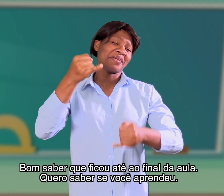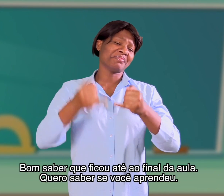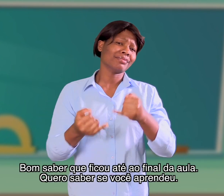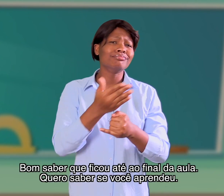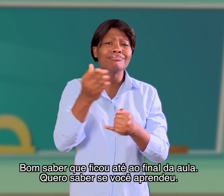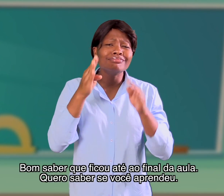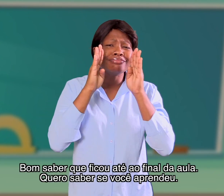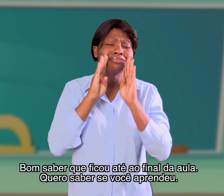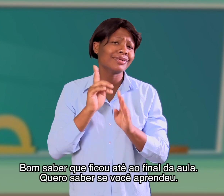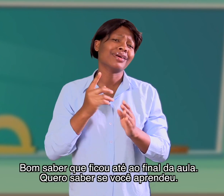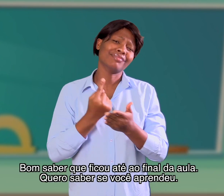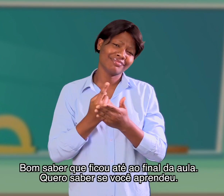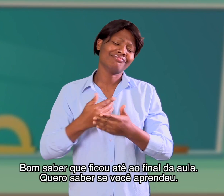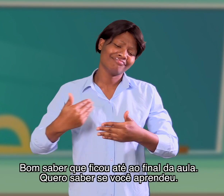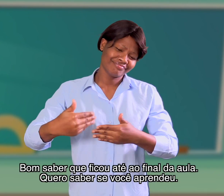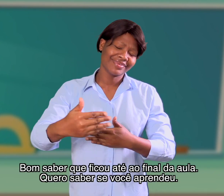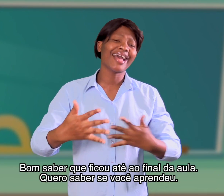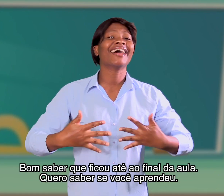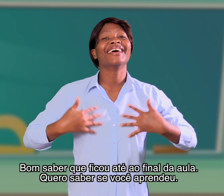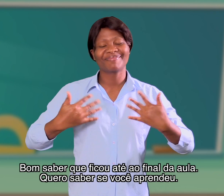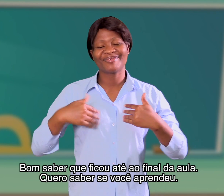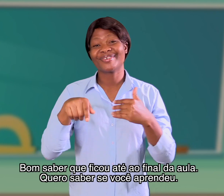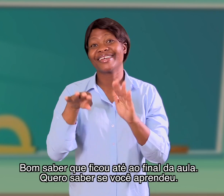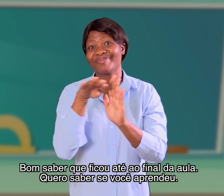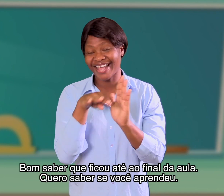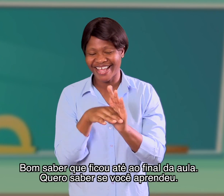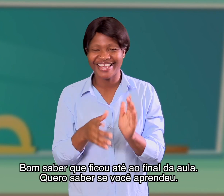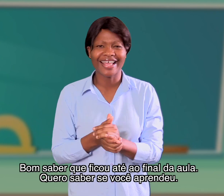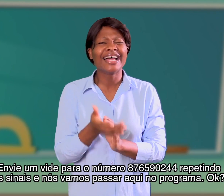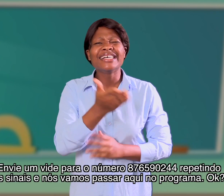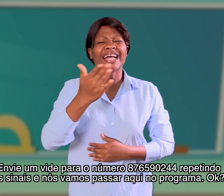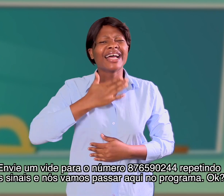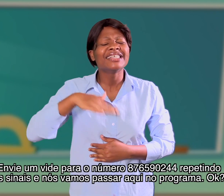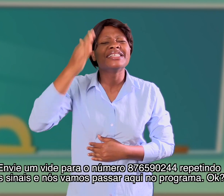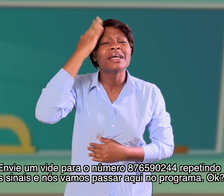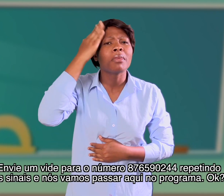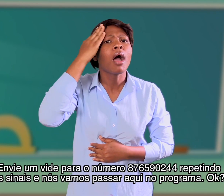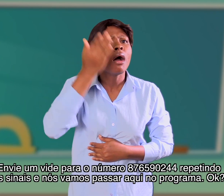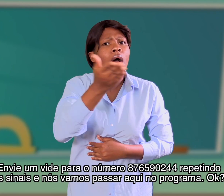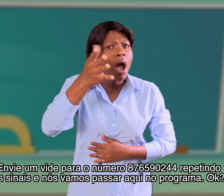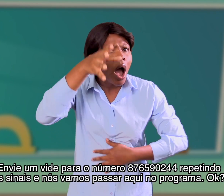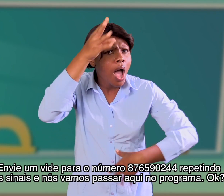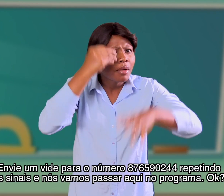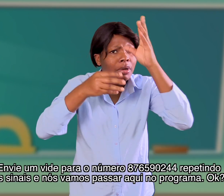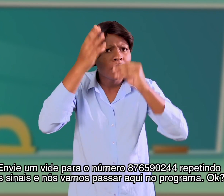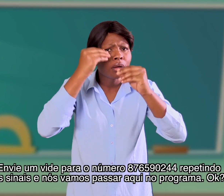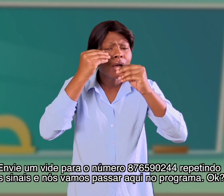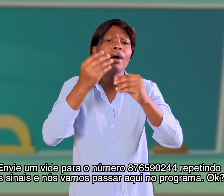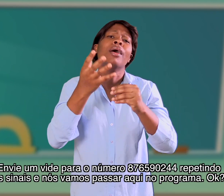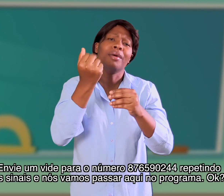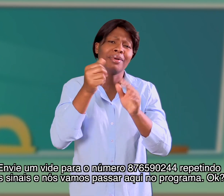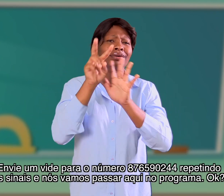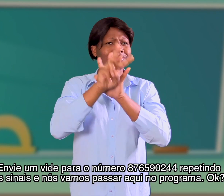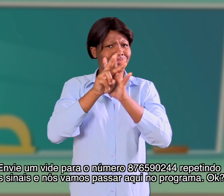Bom saber que ficou até o fim da aula. Quero saber se você aprendeu. Envie um vídeo para o número 87